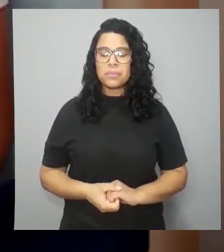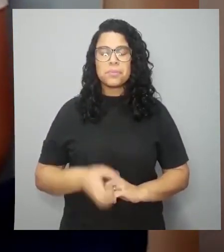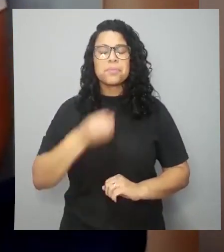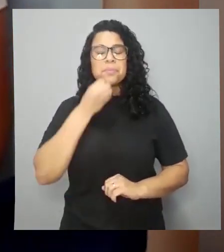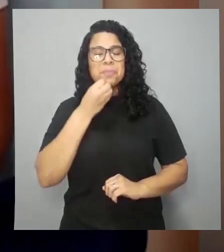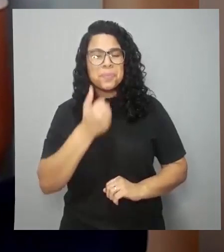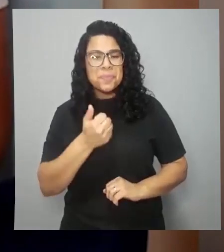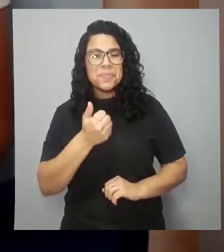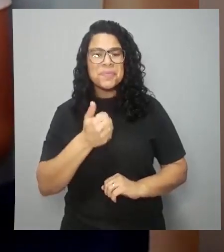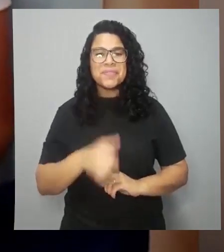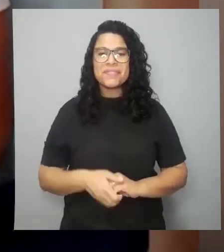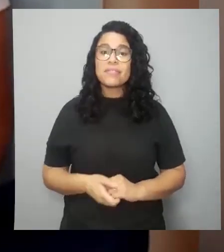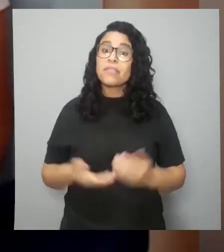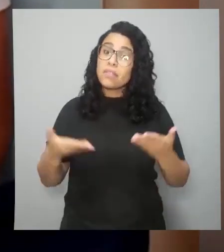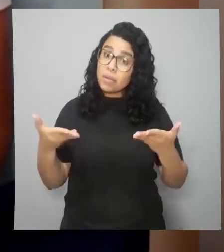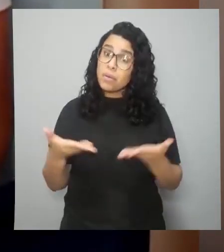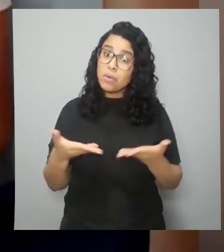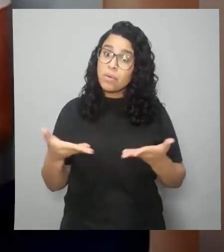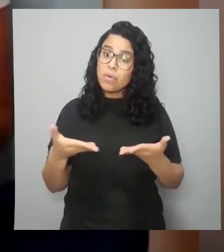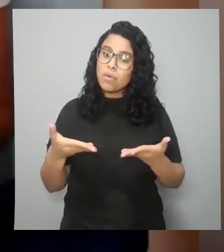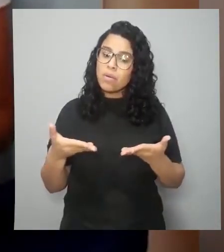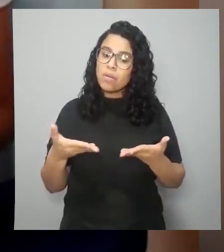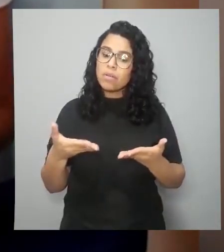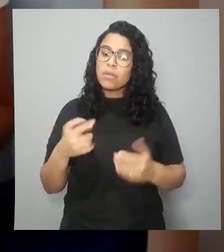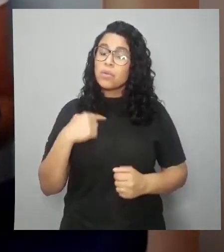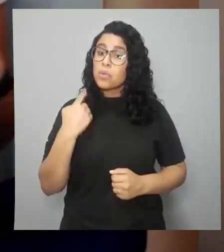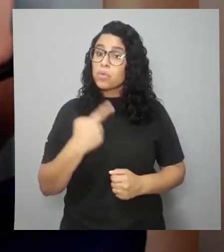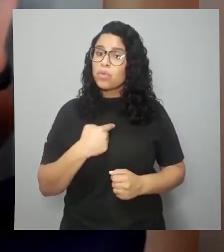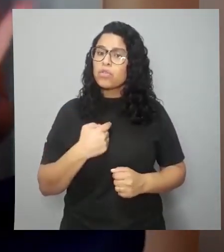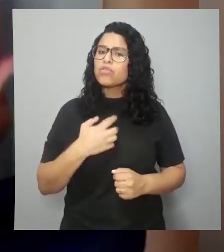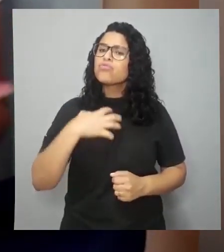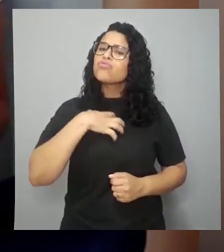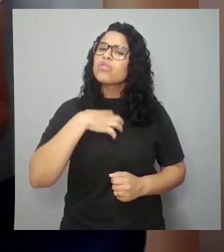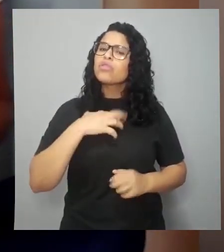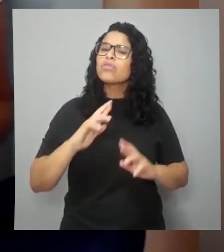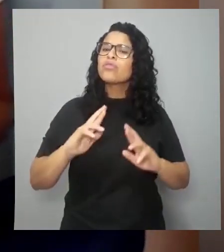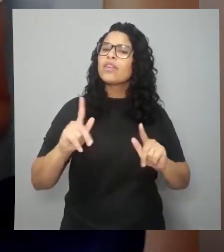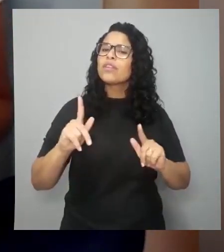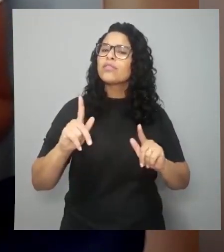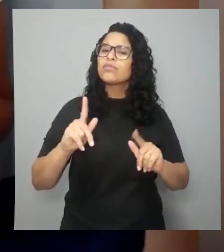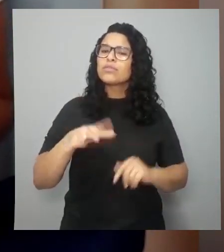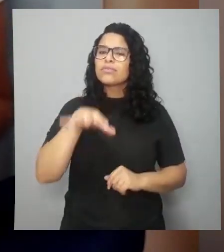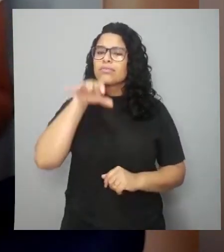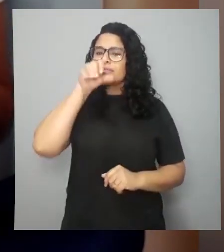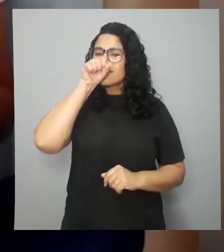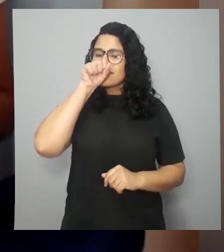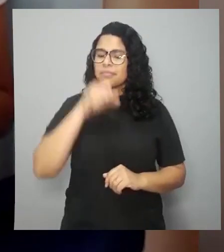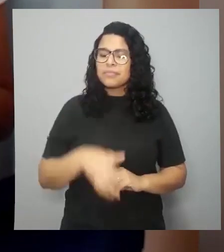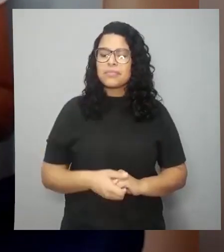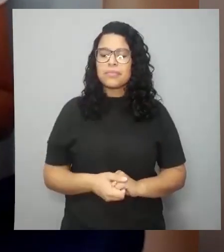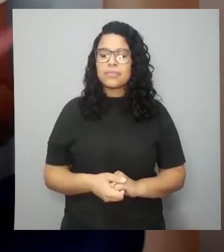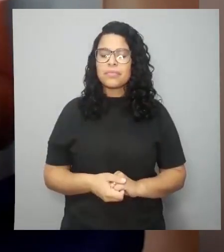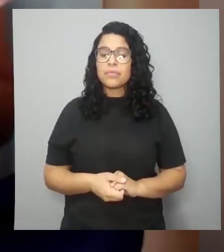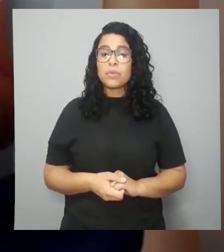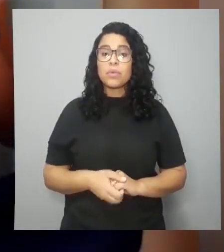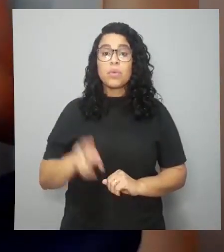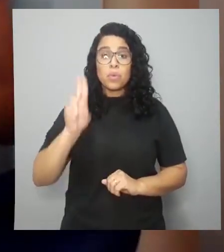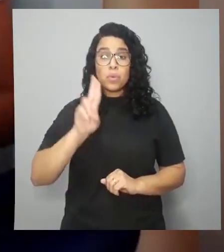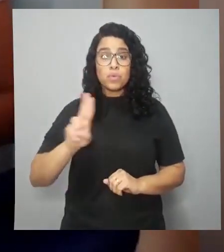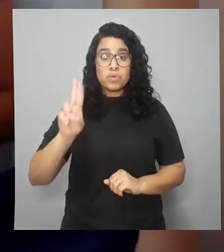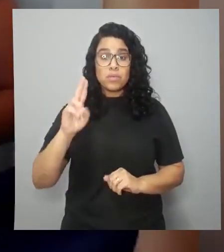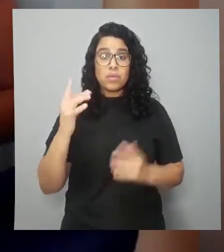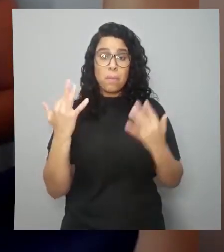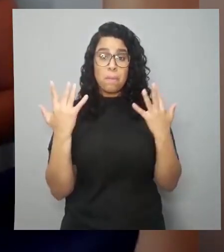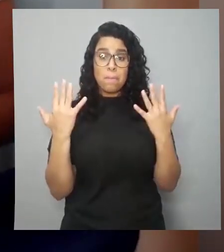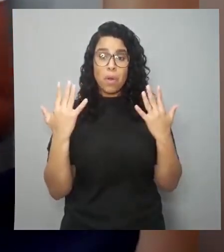Muito bem. Agora, a gente pode fazer um outro tipo de respiração, usando também as mãozinhas